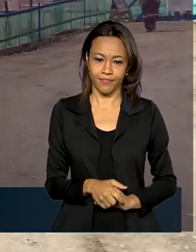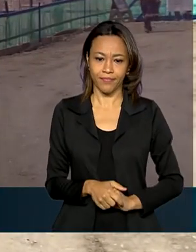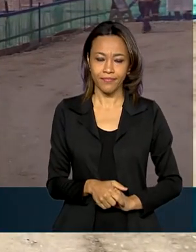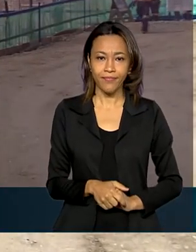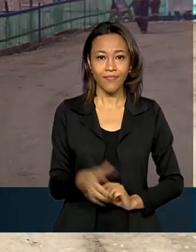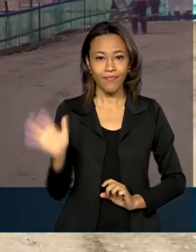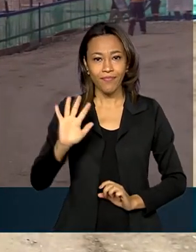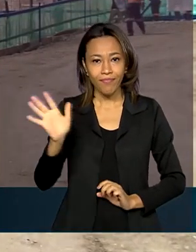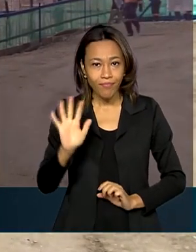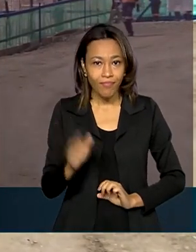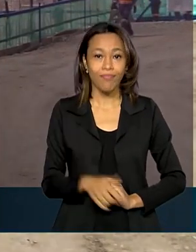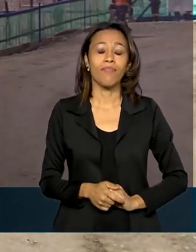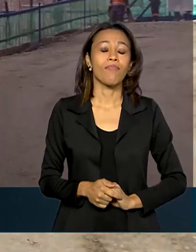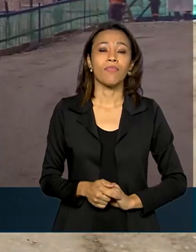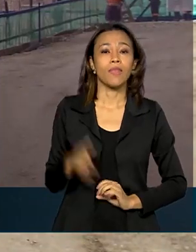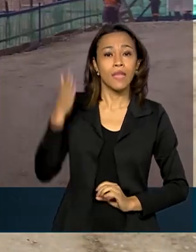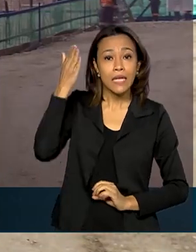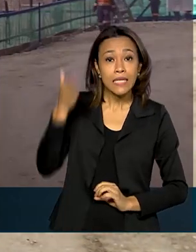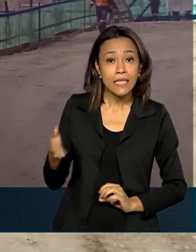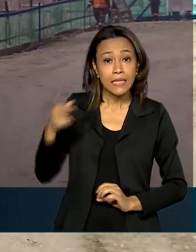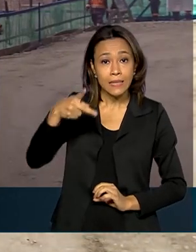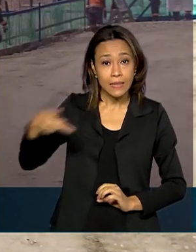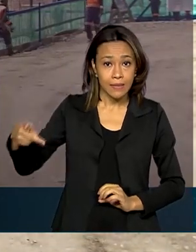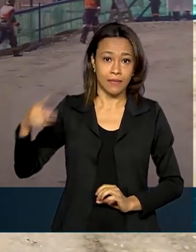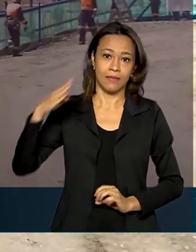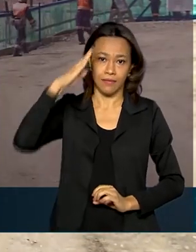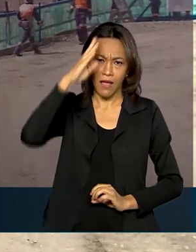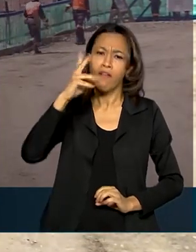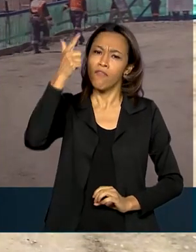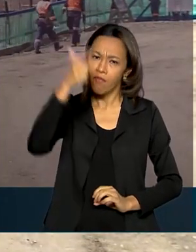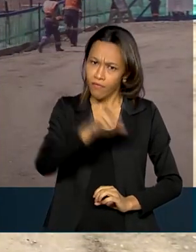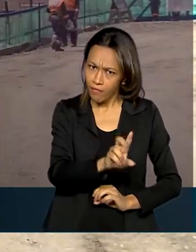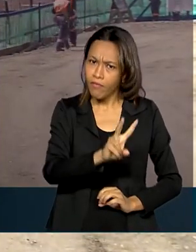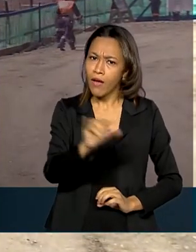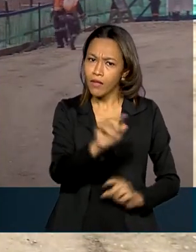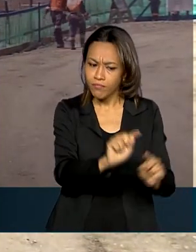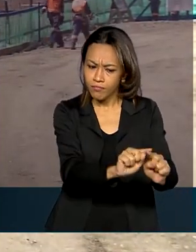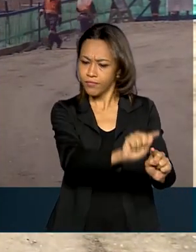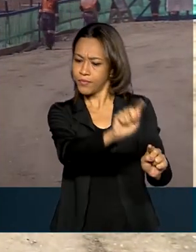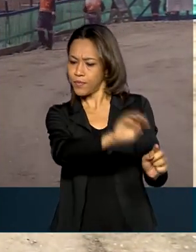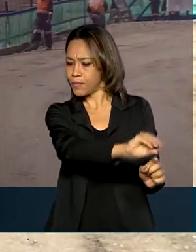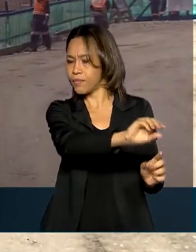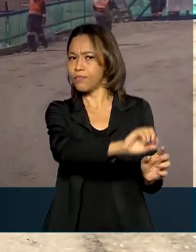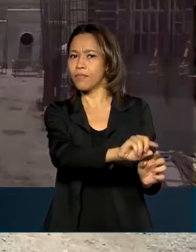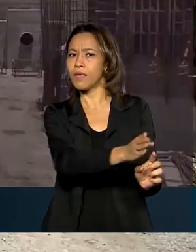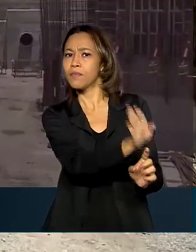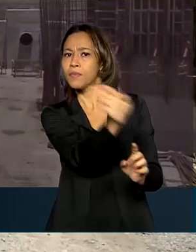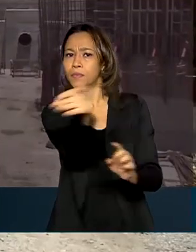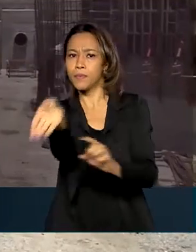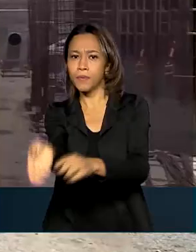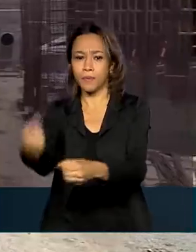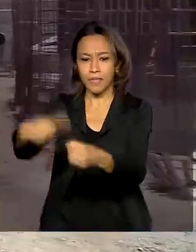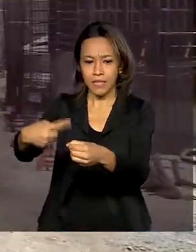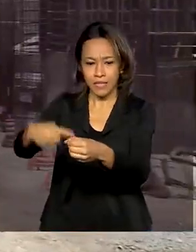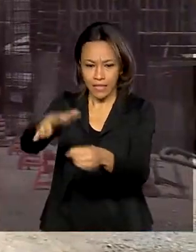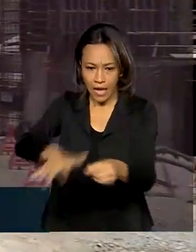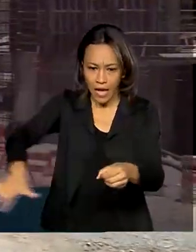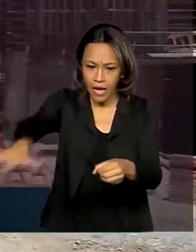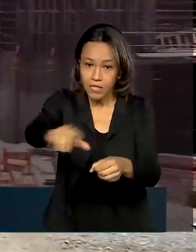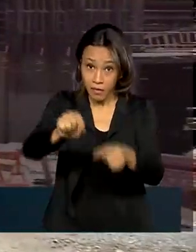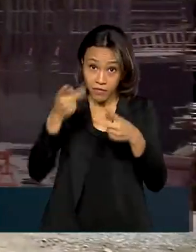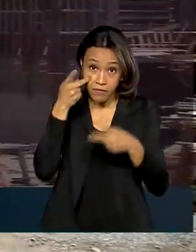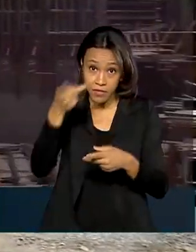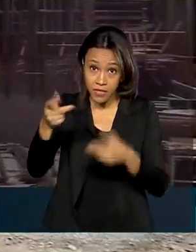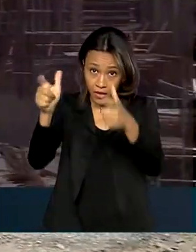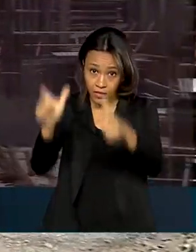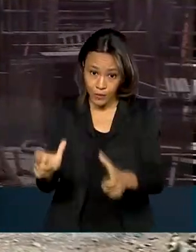Olá, o presidente Jair Bolsonaro vem também ao município de Sertânia, no sertão pernambucano. Ele visita esta obra.